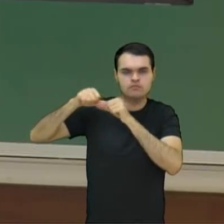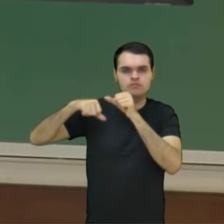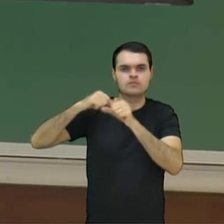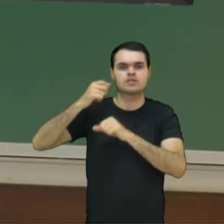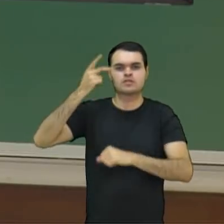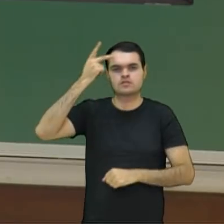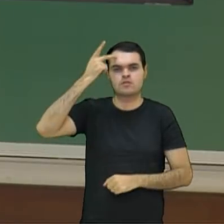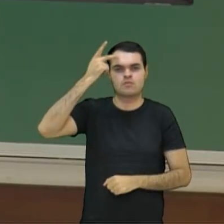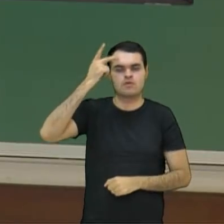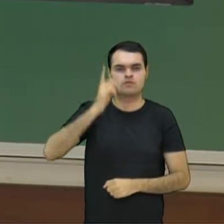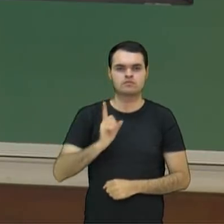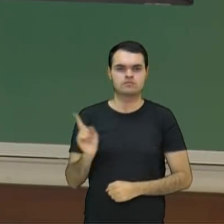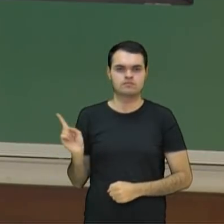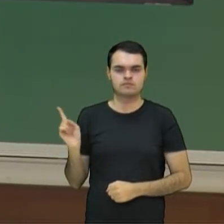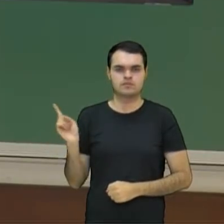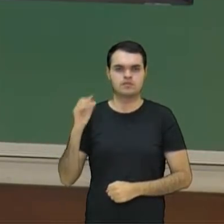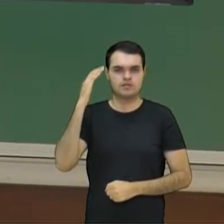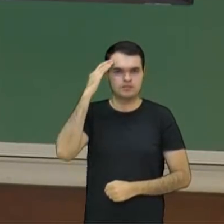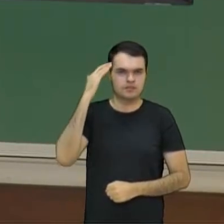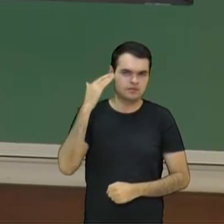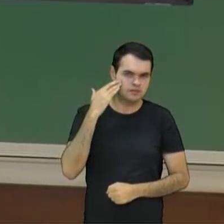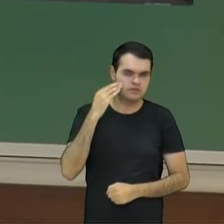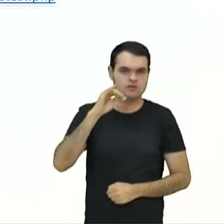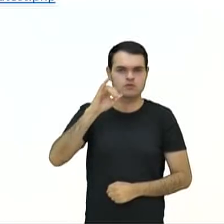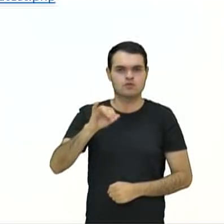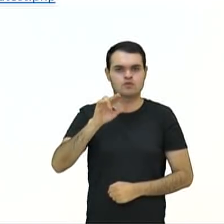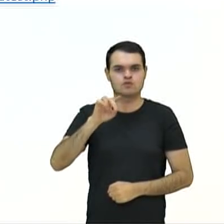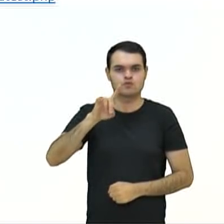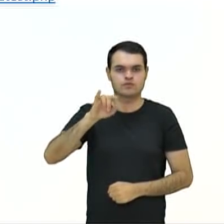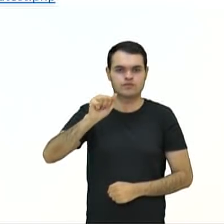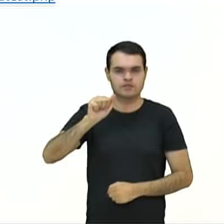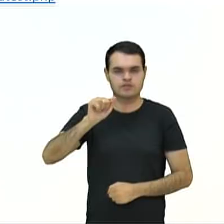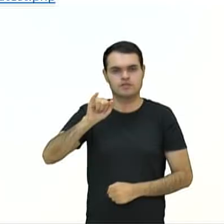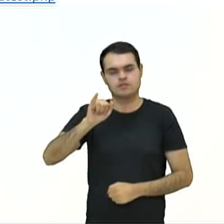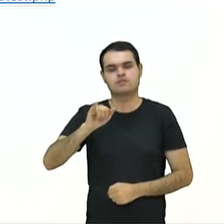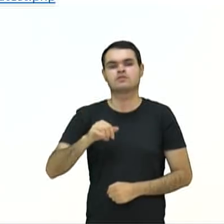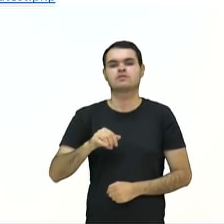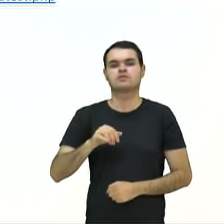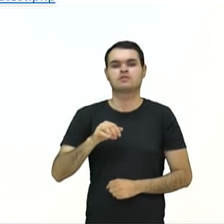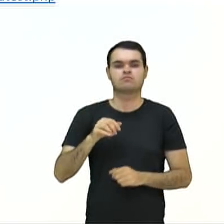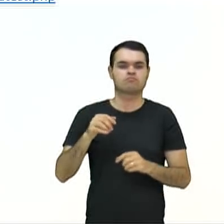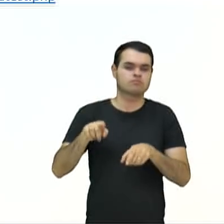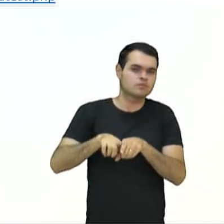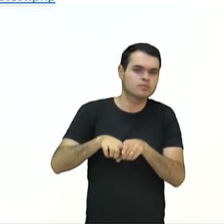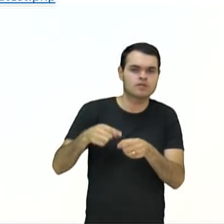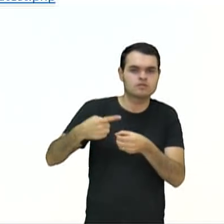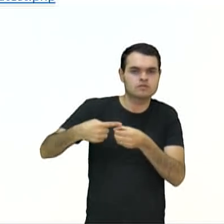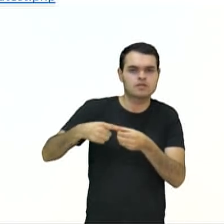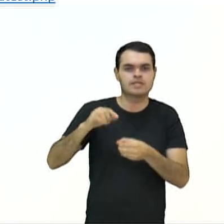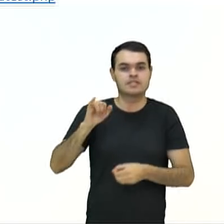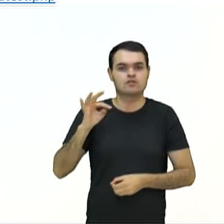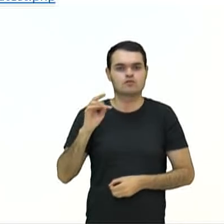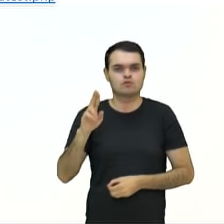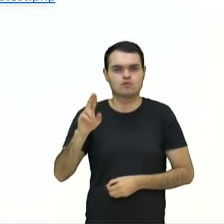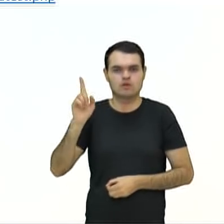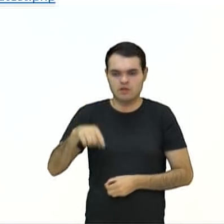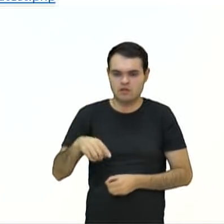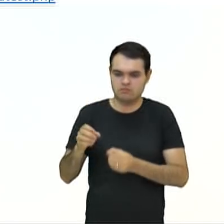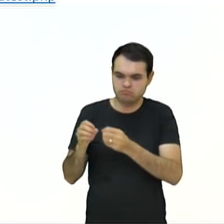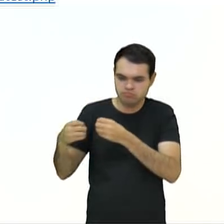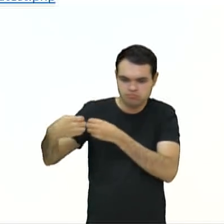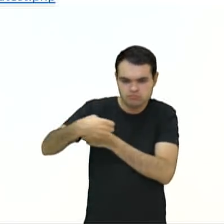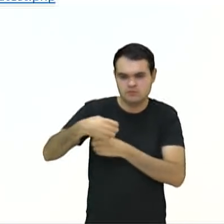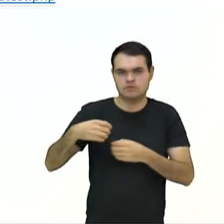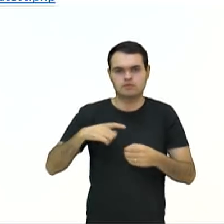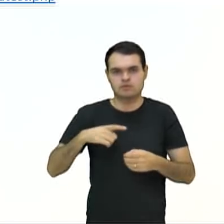São Paulo, né, Santos, Jundiaí, Itu, são as cidades, as vilas ali que passam a conviver com as fábricas, onde